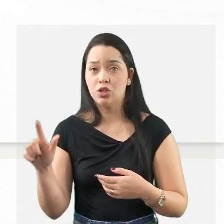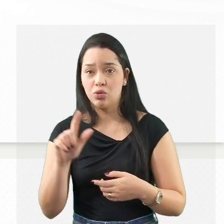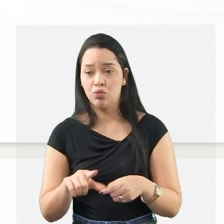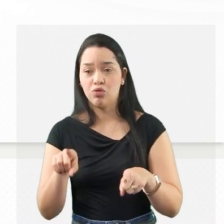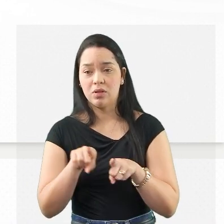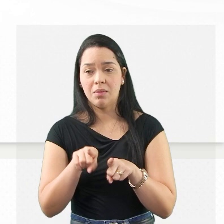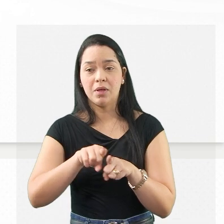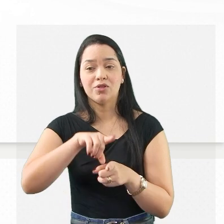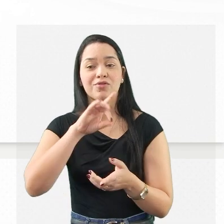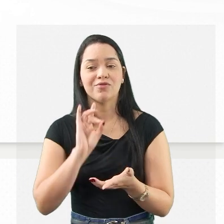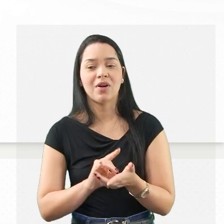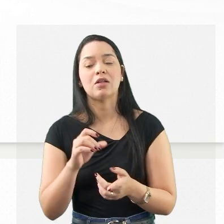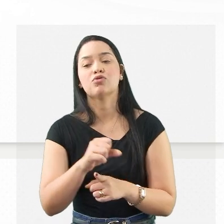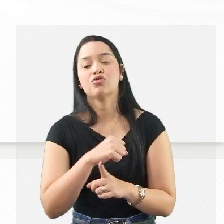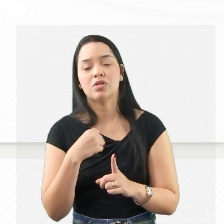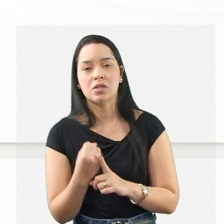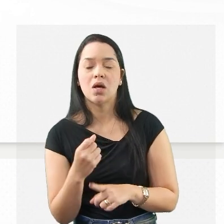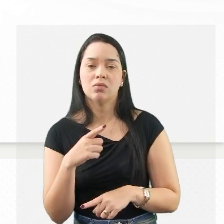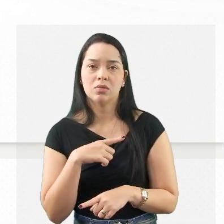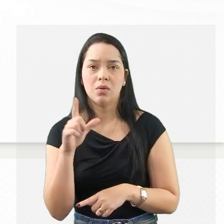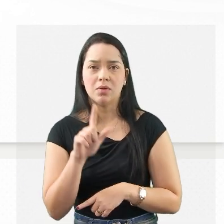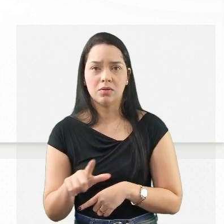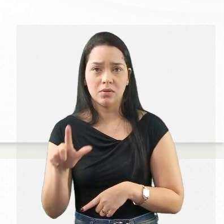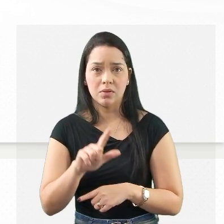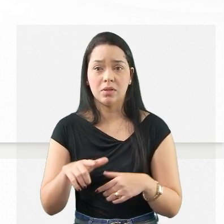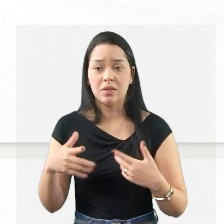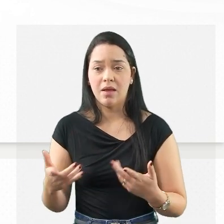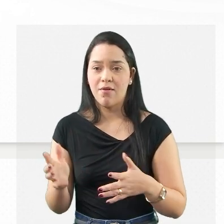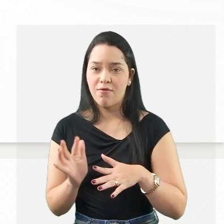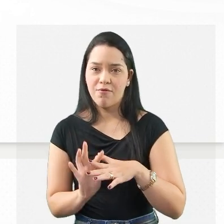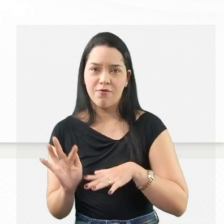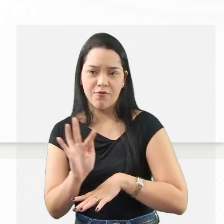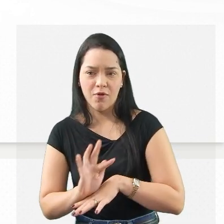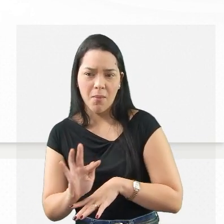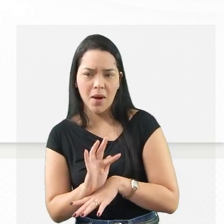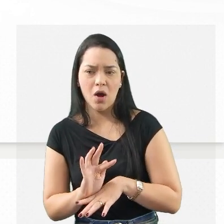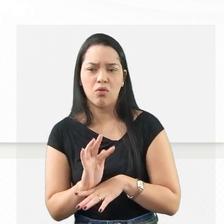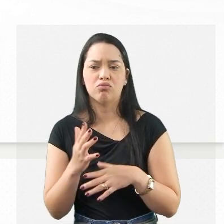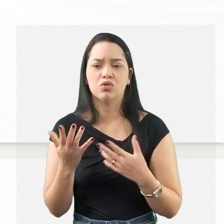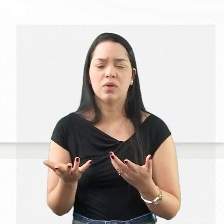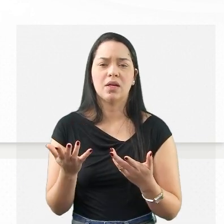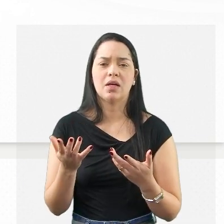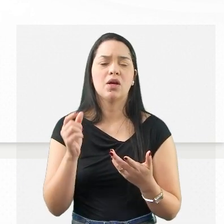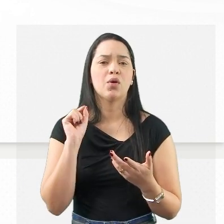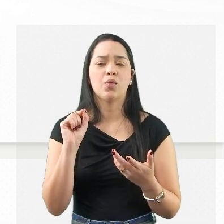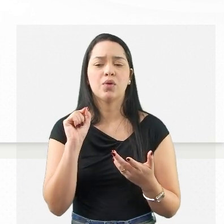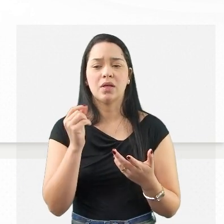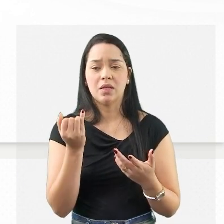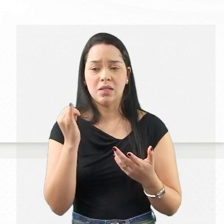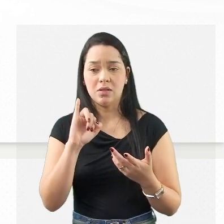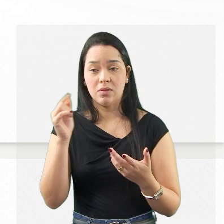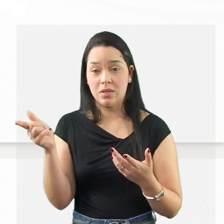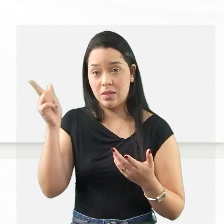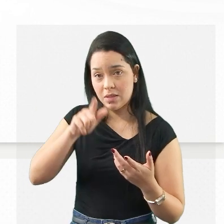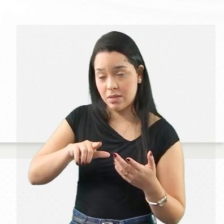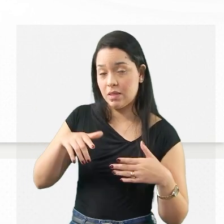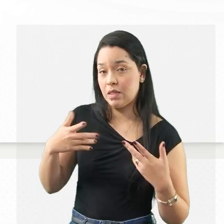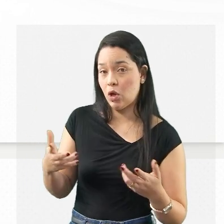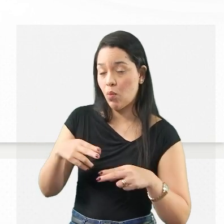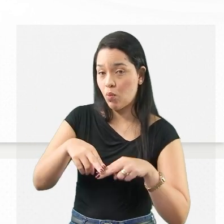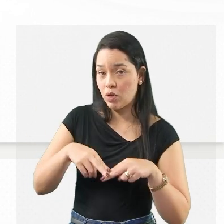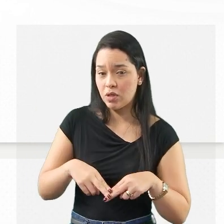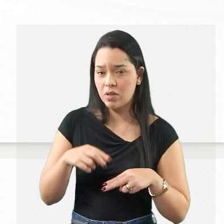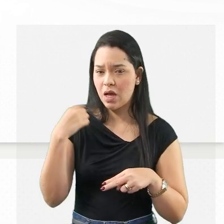de fatos sociais, trazer uma linguagem altamente formal, né? Não ficaria tão coerente se a gente verificasse isso. Então, por isso que a